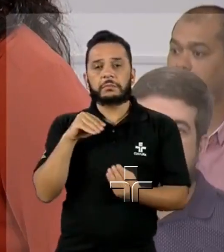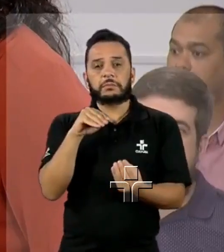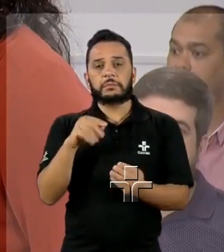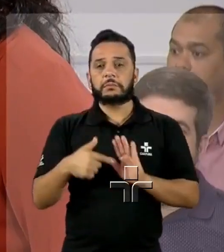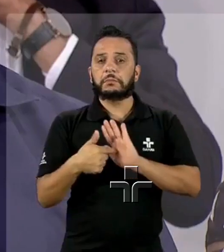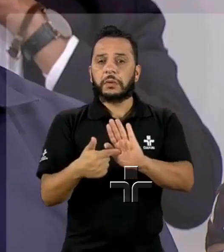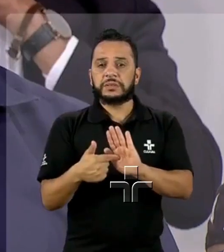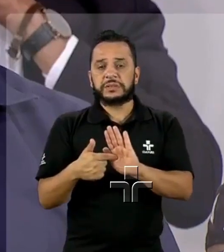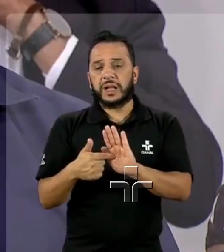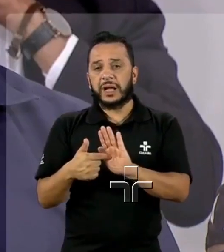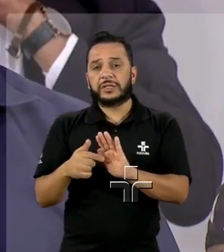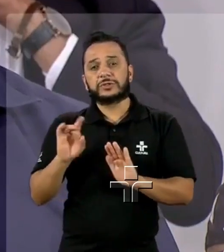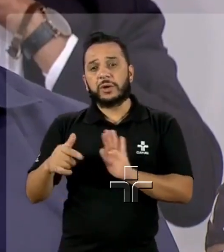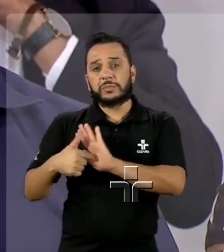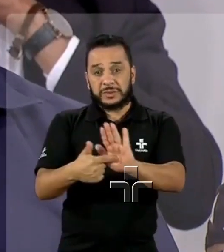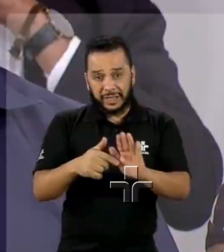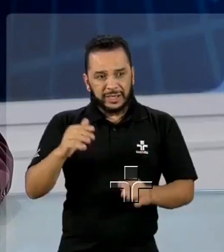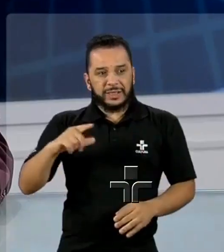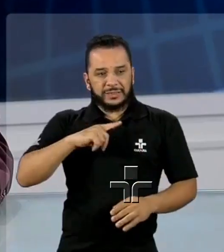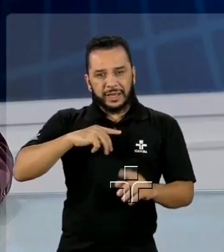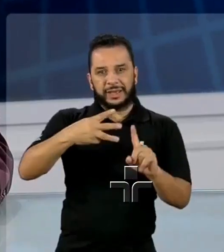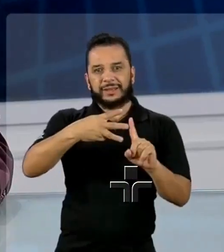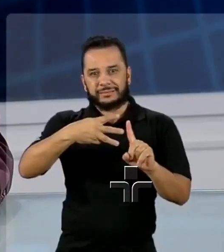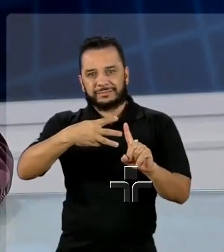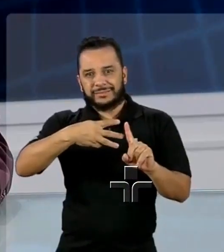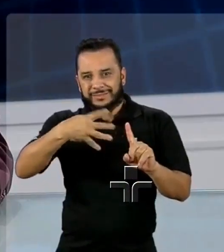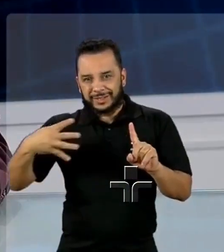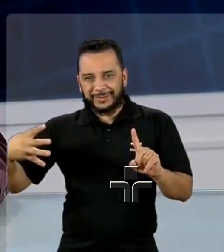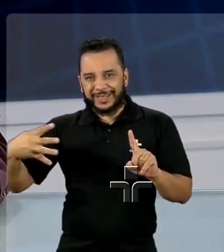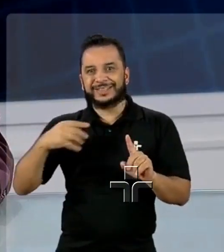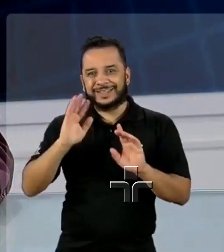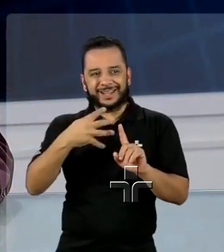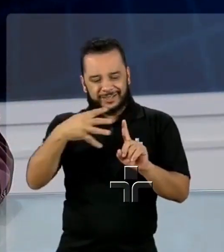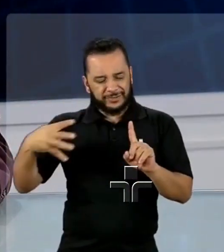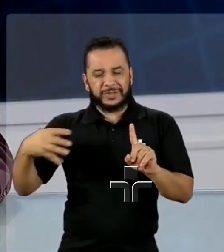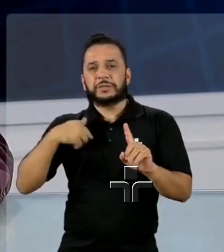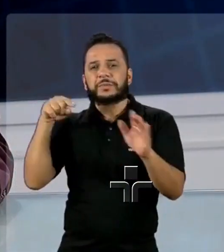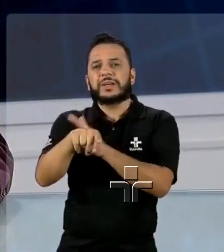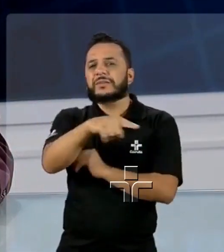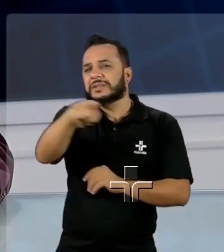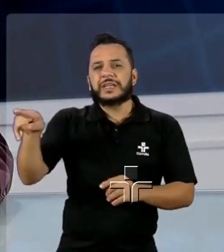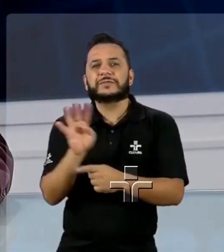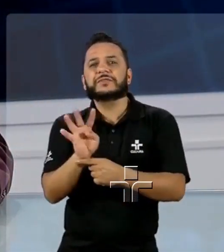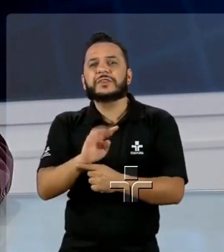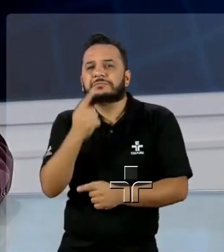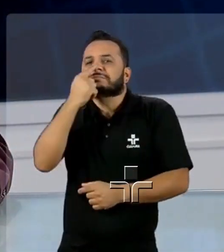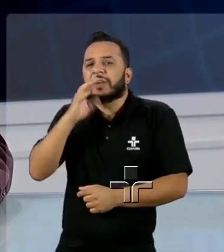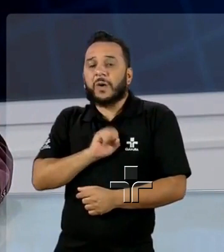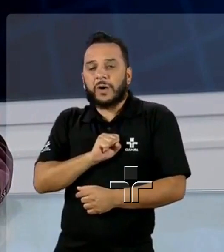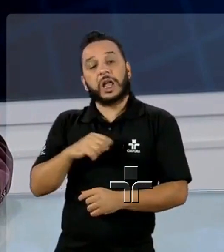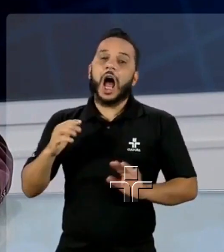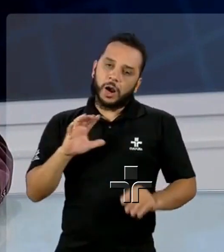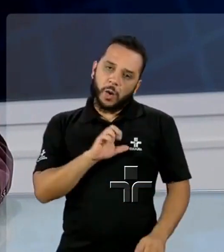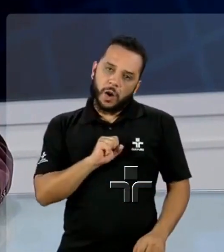teve uma experiência muito interessante quando ele perguntava para os consumidores do Netflix que filmes eles gostavam, as pessoas diziam filme